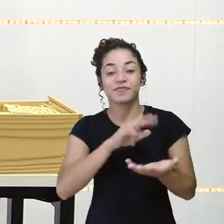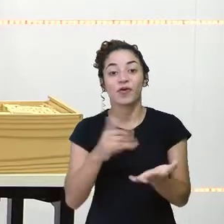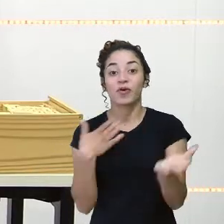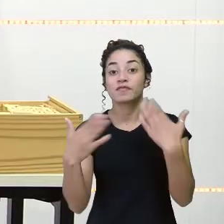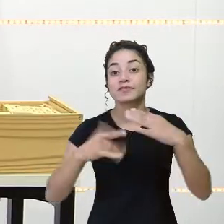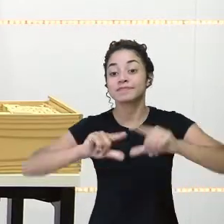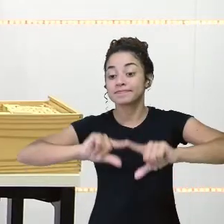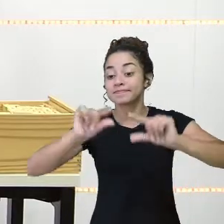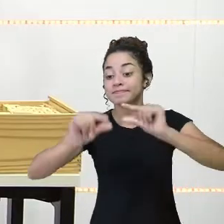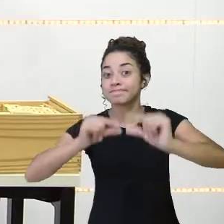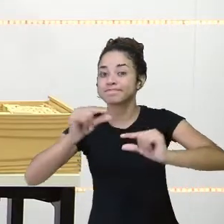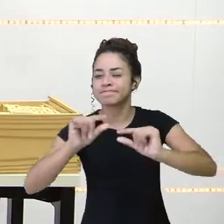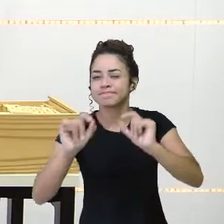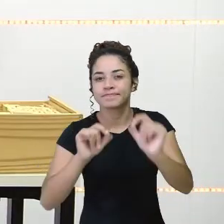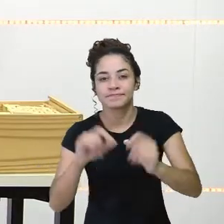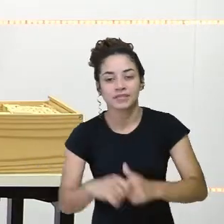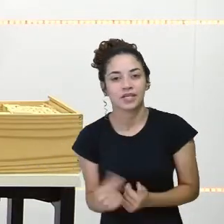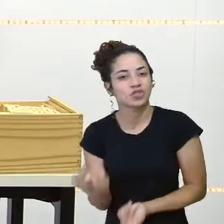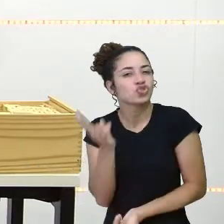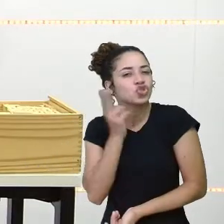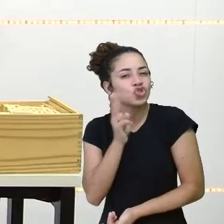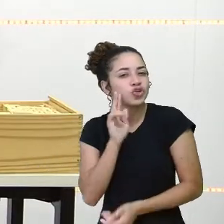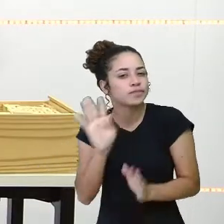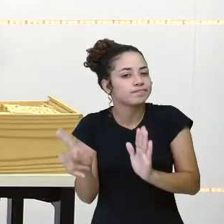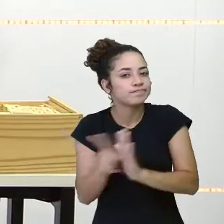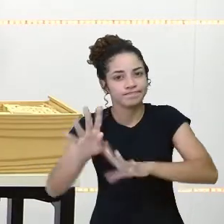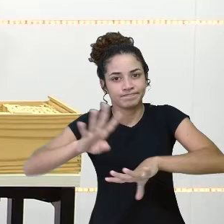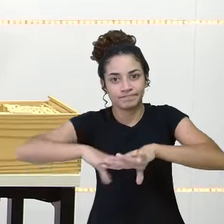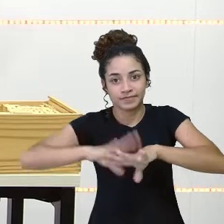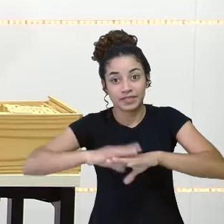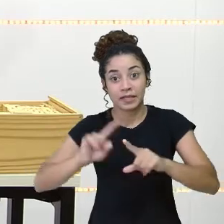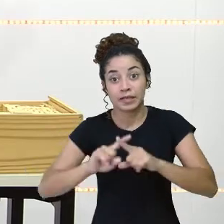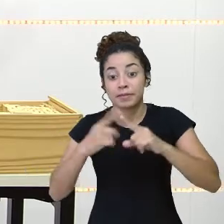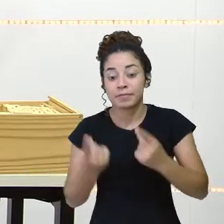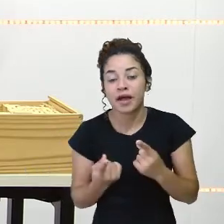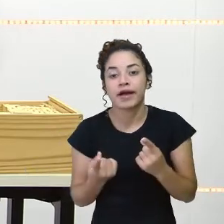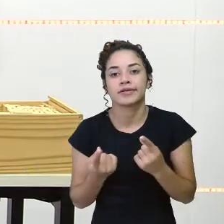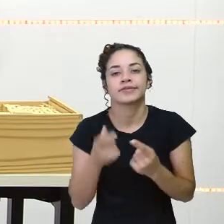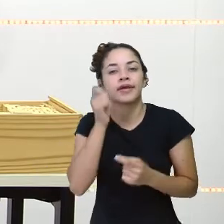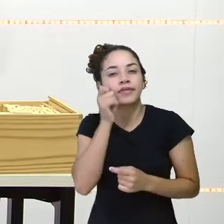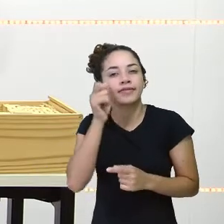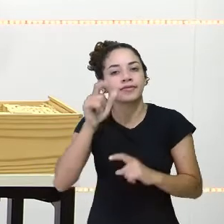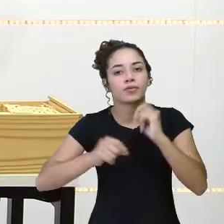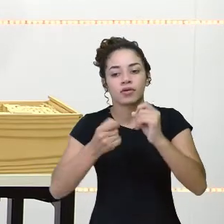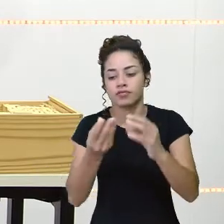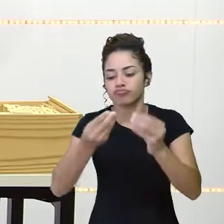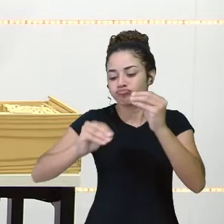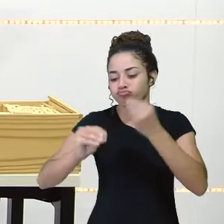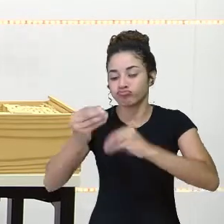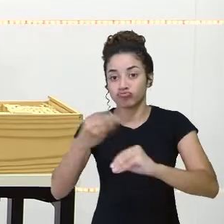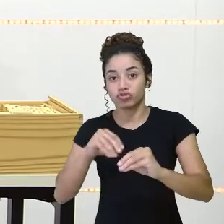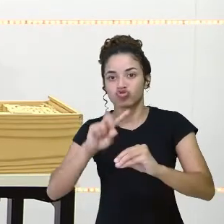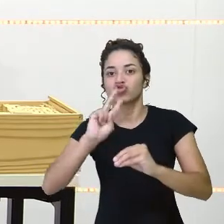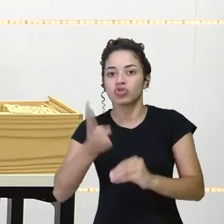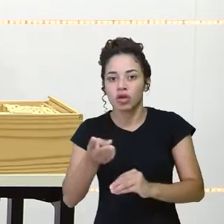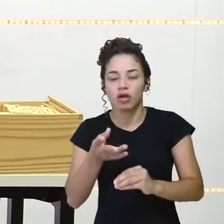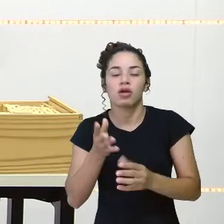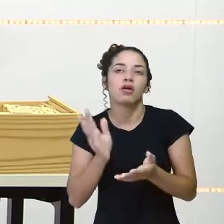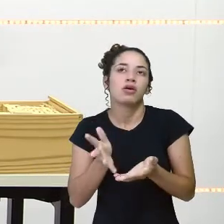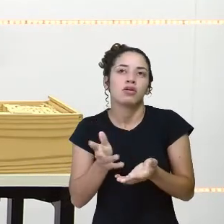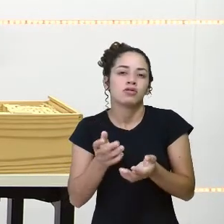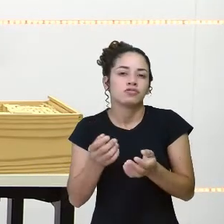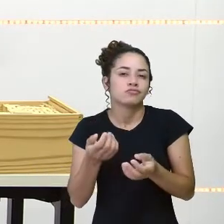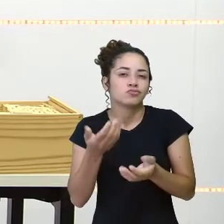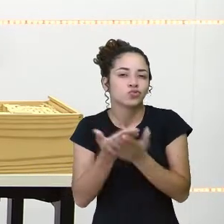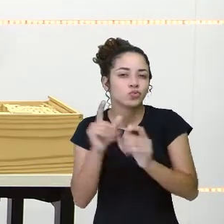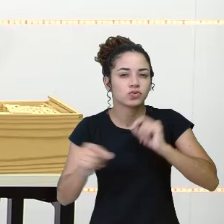aqui, ó. Historinhas matemáticas, mas com ideia de acrescentar. A gente já conversou sobre ideia de juntar. Agora a gente